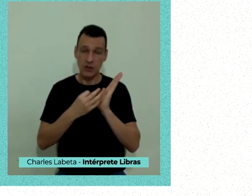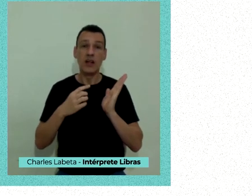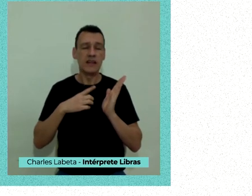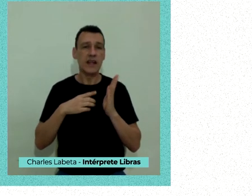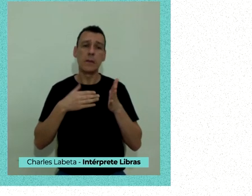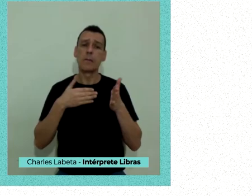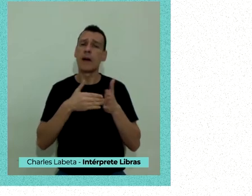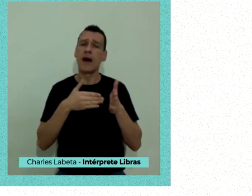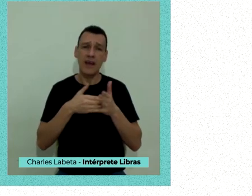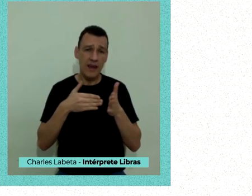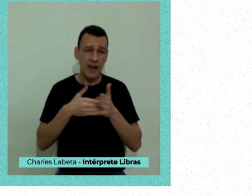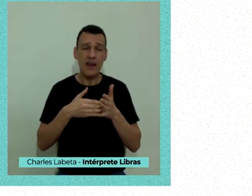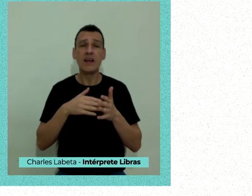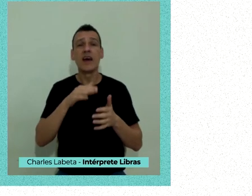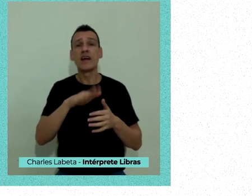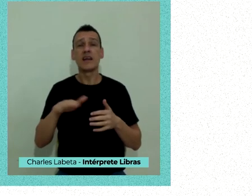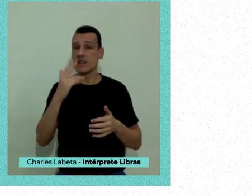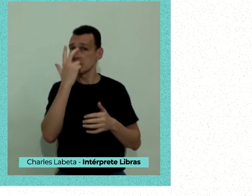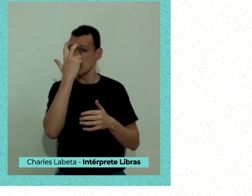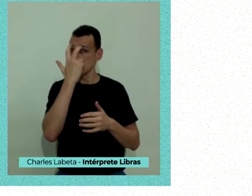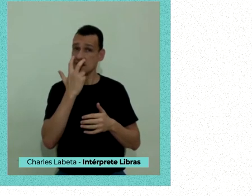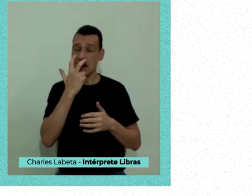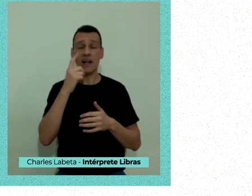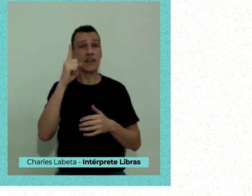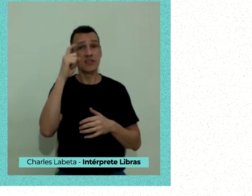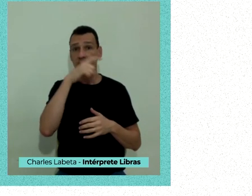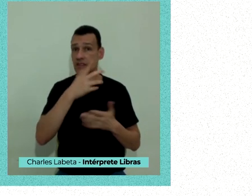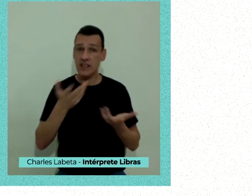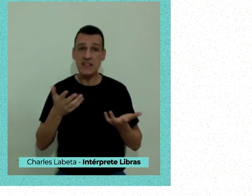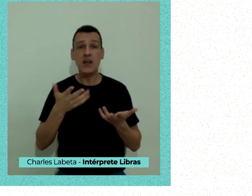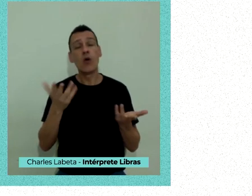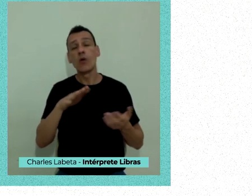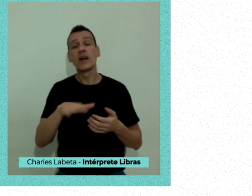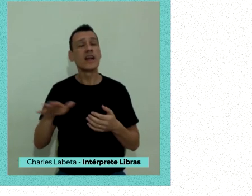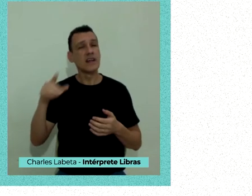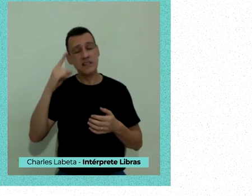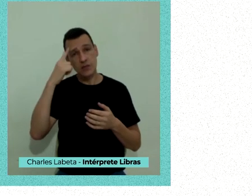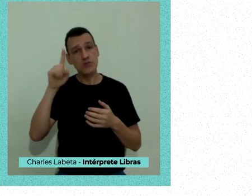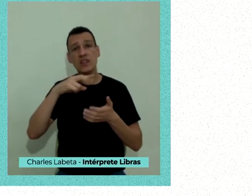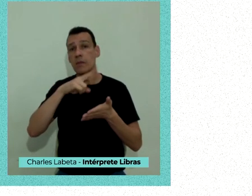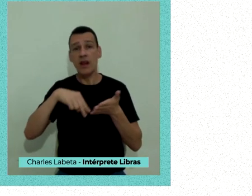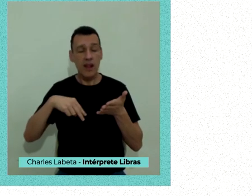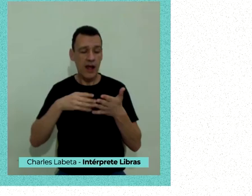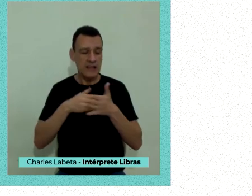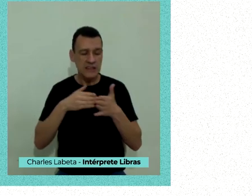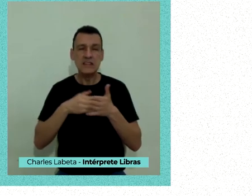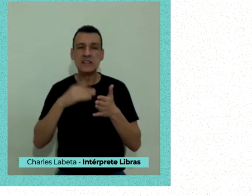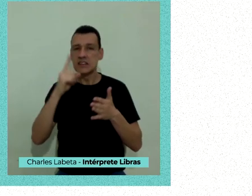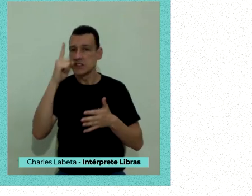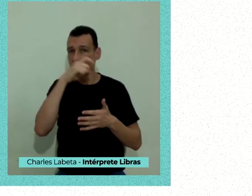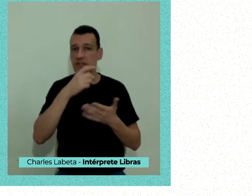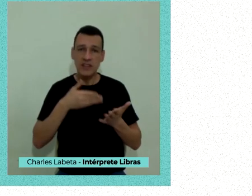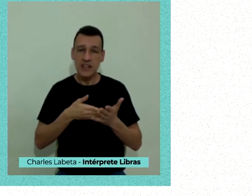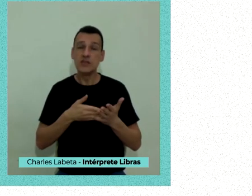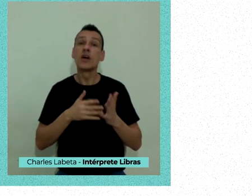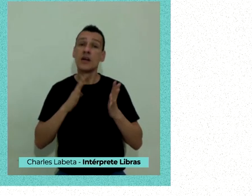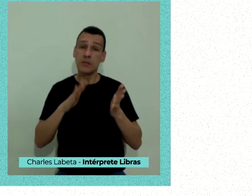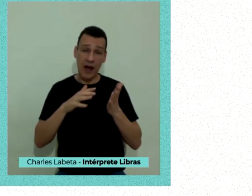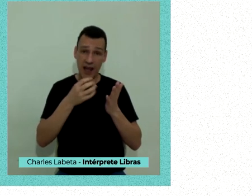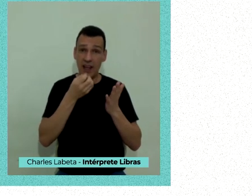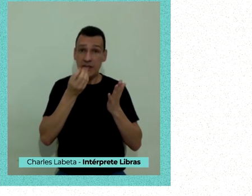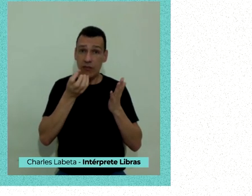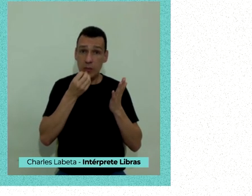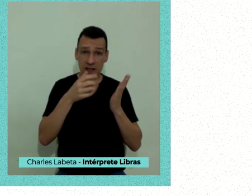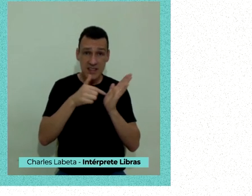para crianças cegas ou para crianças não alfabetizadas. Mas a informação que está ali pode chegar a